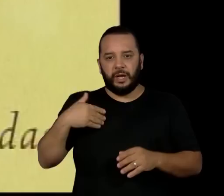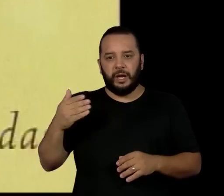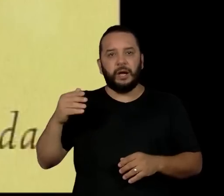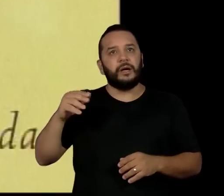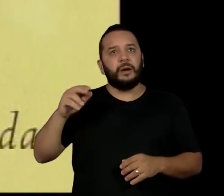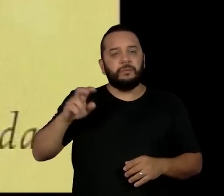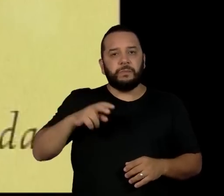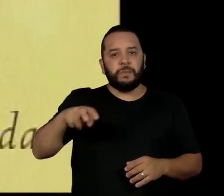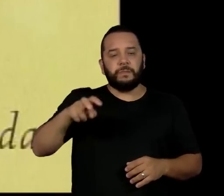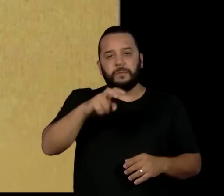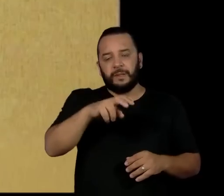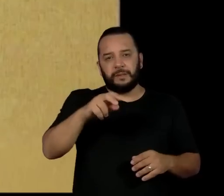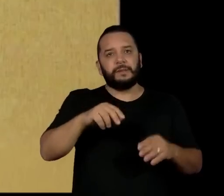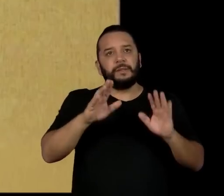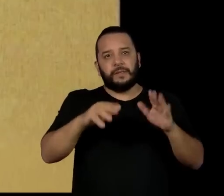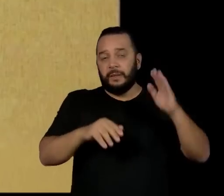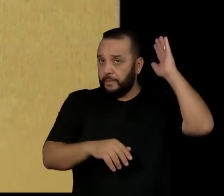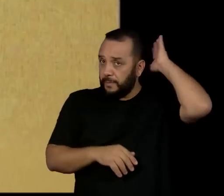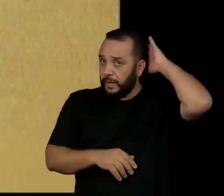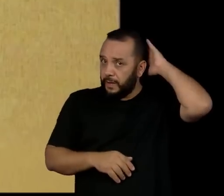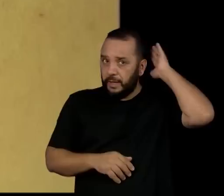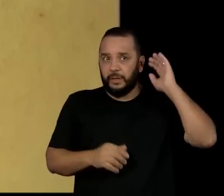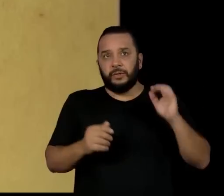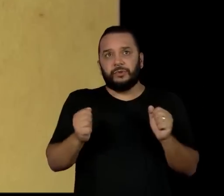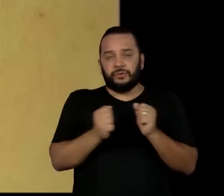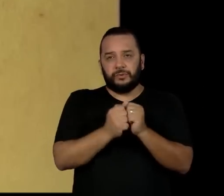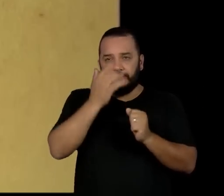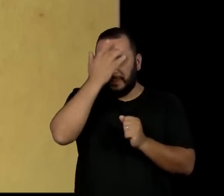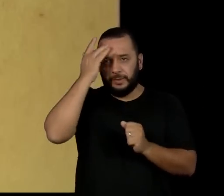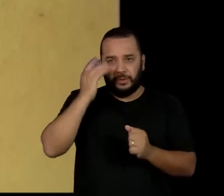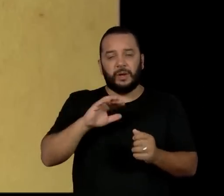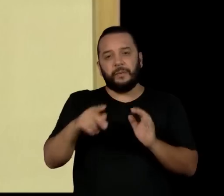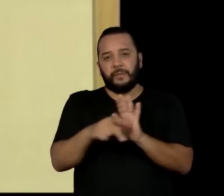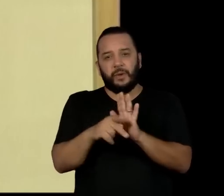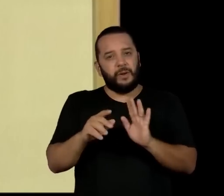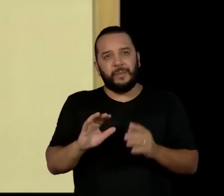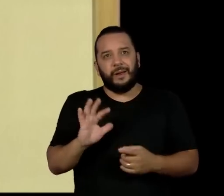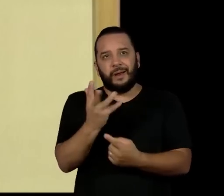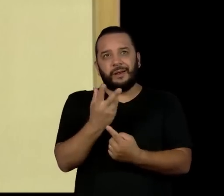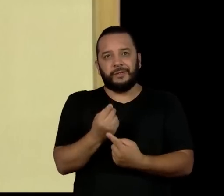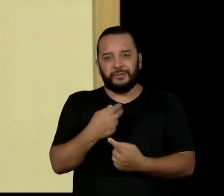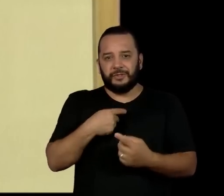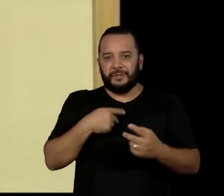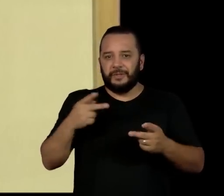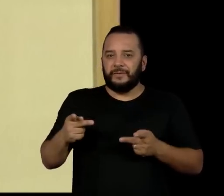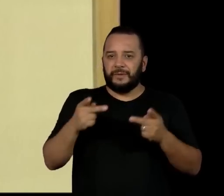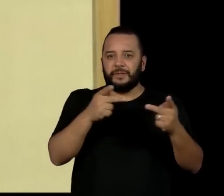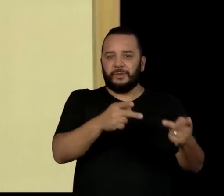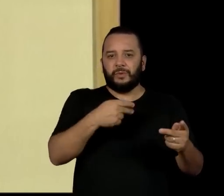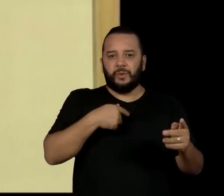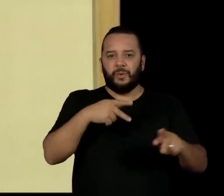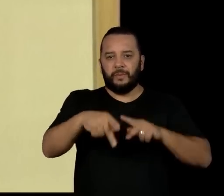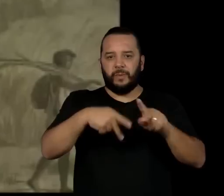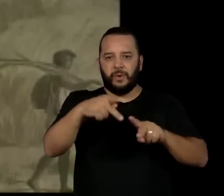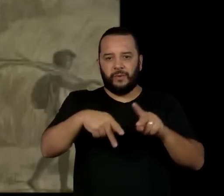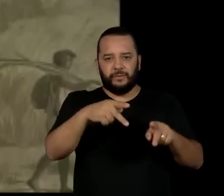Para as lentes de Adriano Gambarini, é na comunhão com a humanidade que a floresta se faz mais bela.